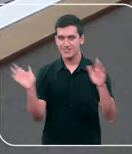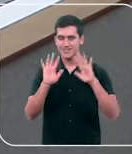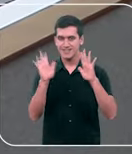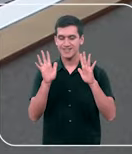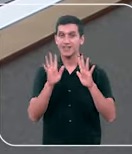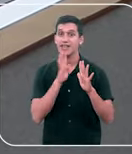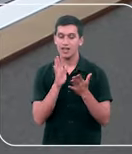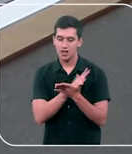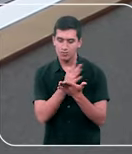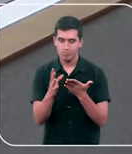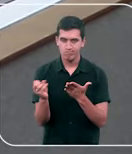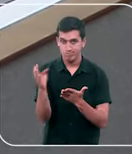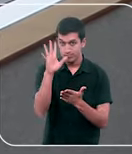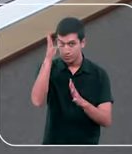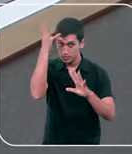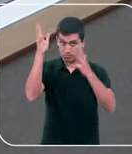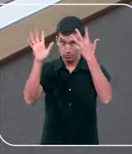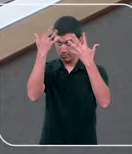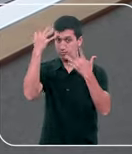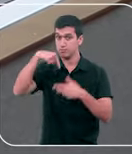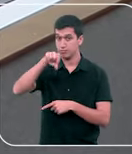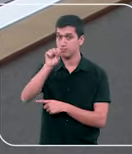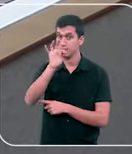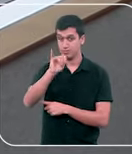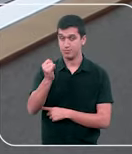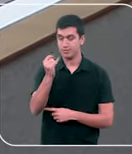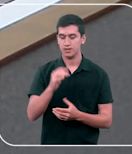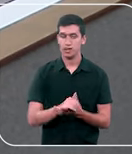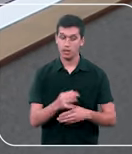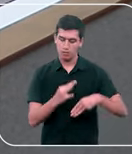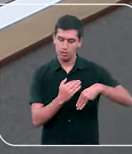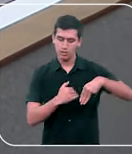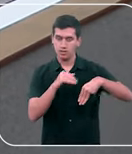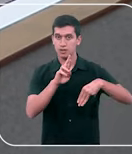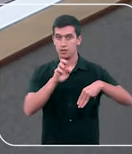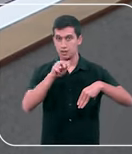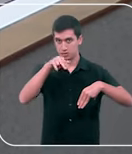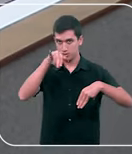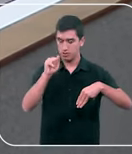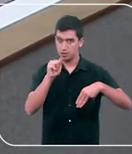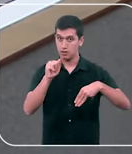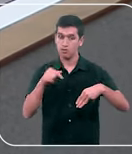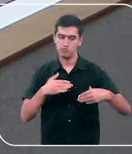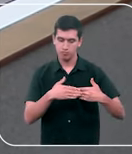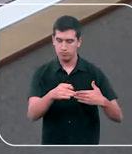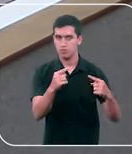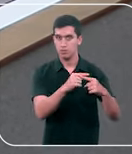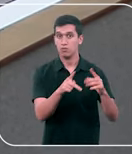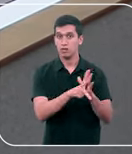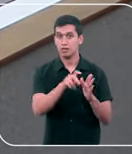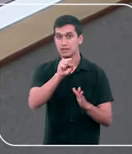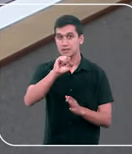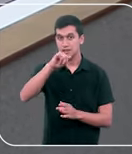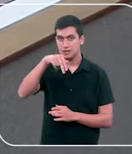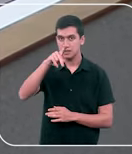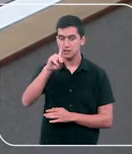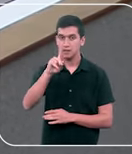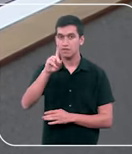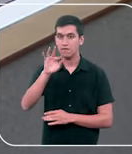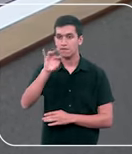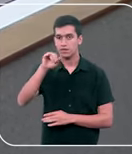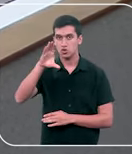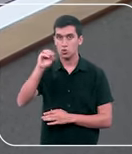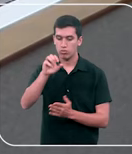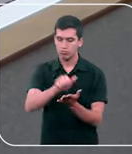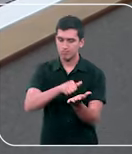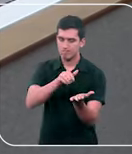Olá, conheço algumas das recentes decisões do STJ. A ministra Regina Helena Costa aplicou ao Sindifisco multa superior